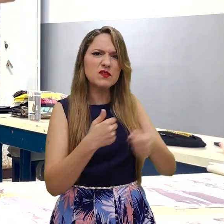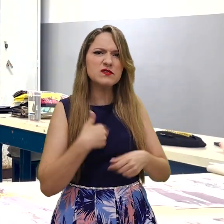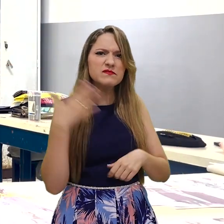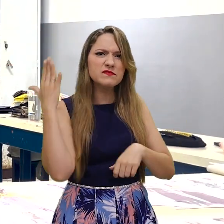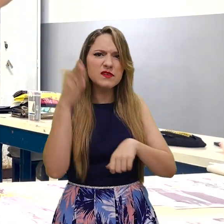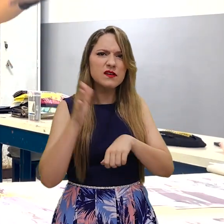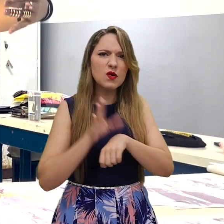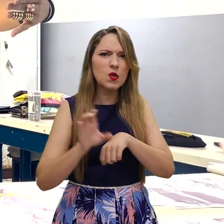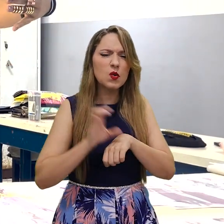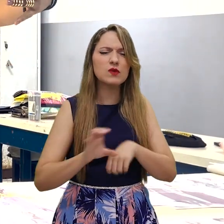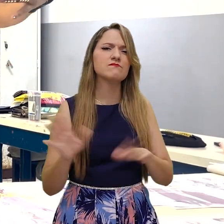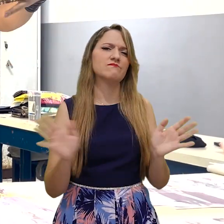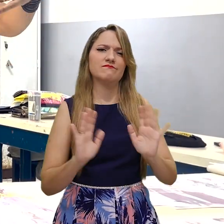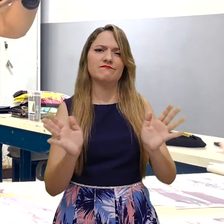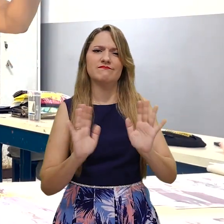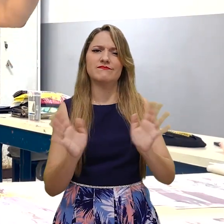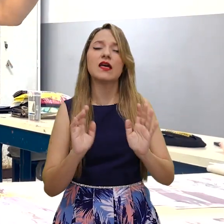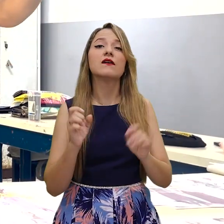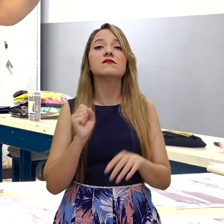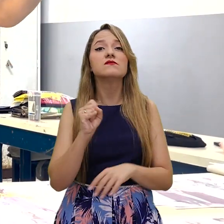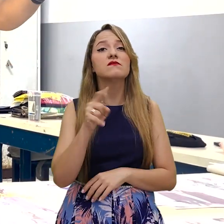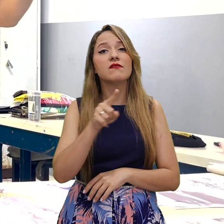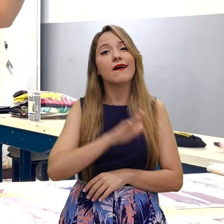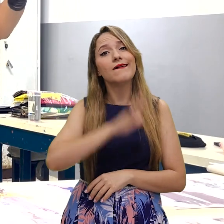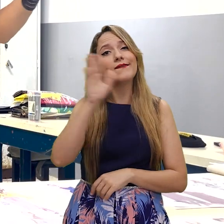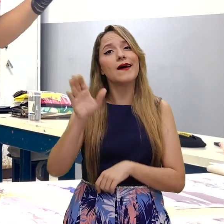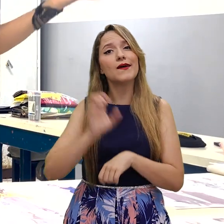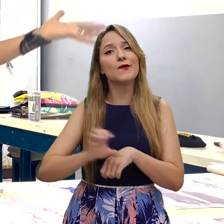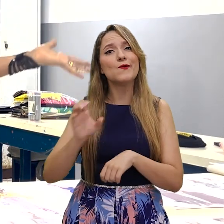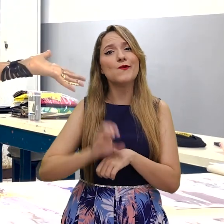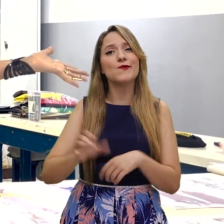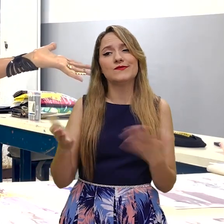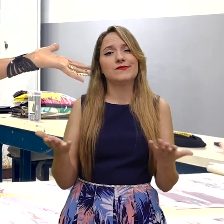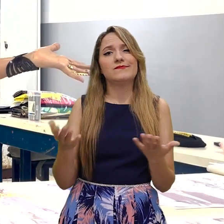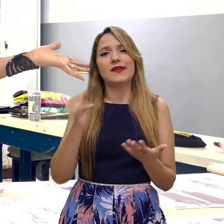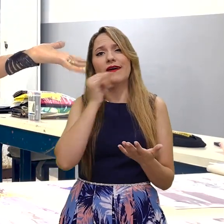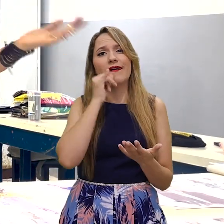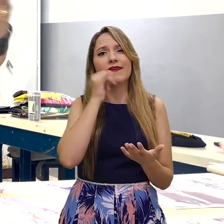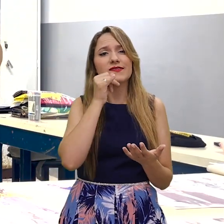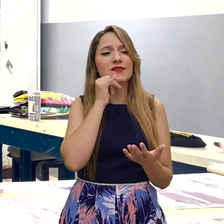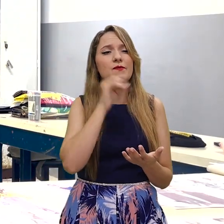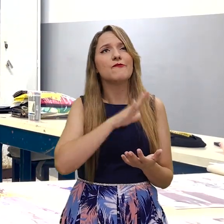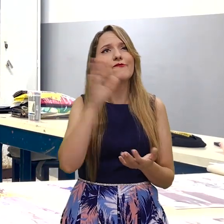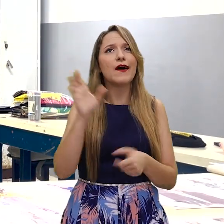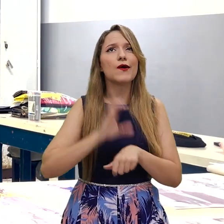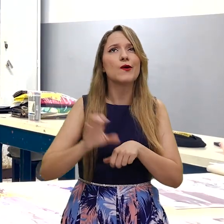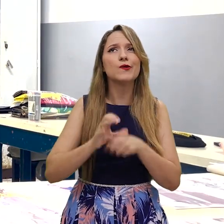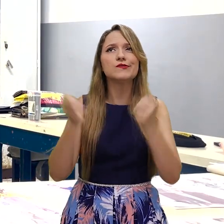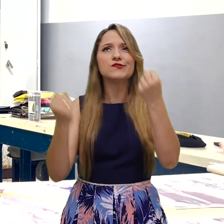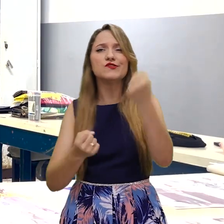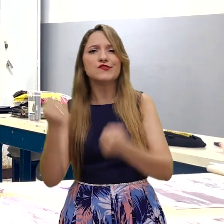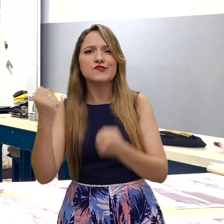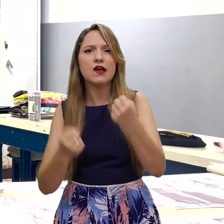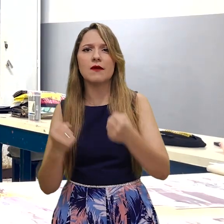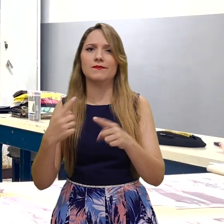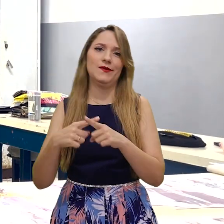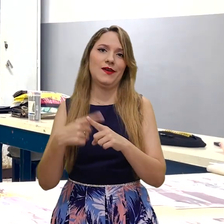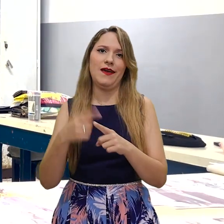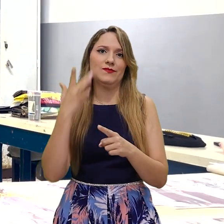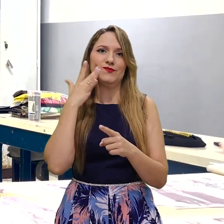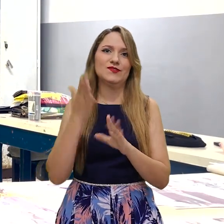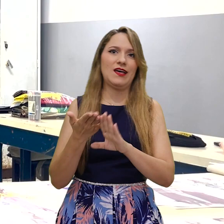pessoa vai fazer uma aula para aprender a dirigir, é justamente porque ela não sabe dirigir. Se vai fazer uma aula de inglês, é justamente porque ela não